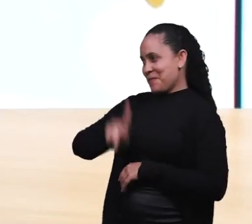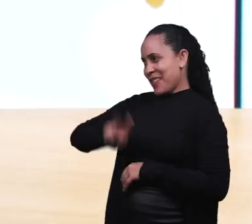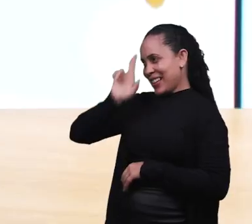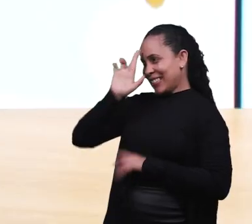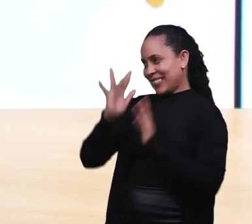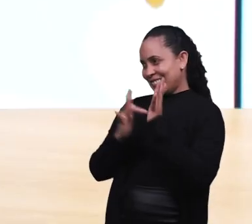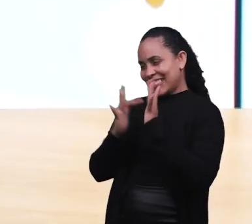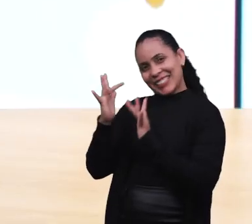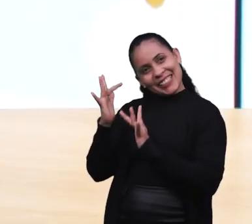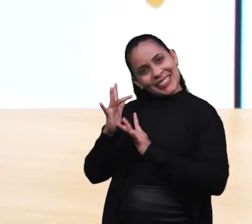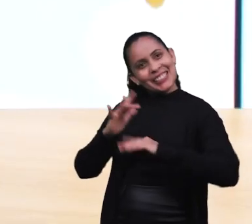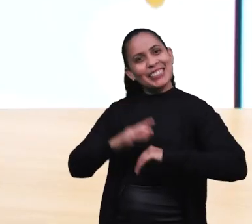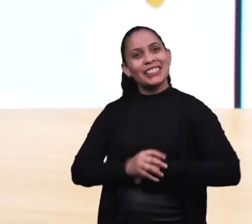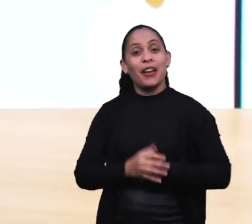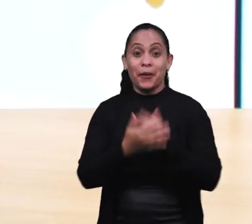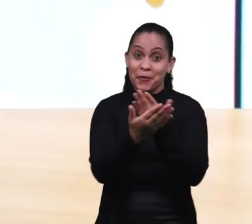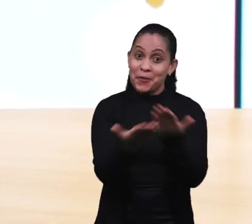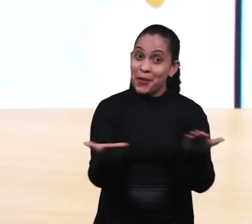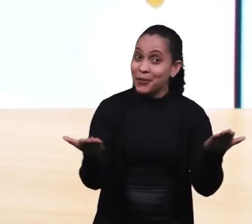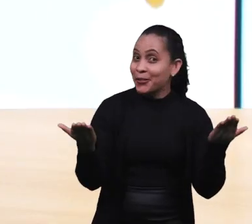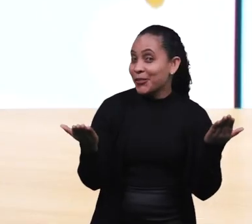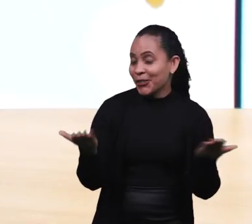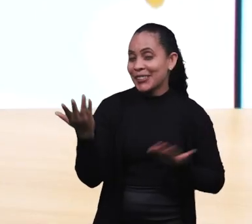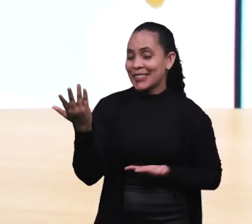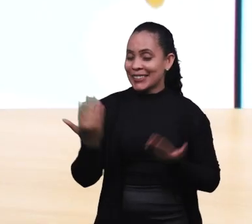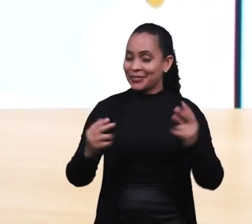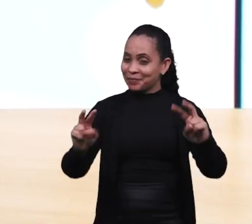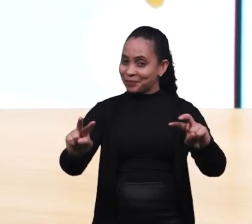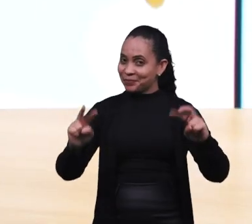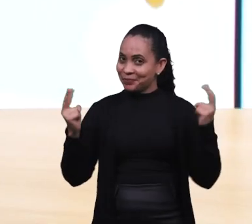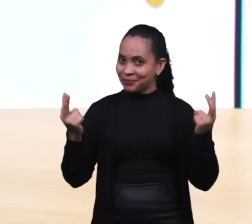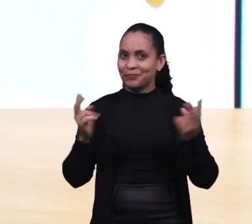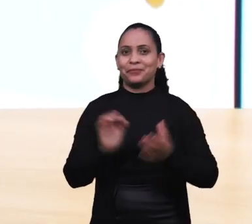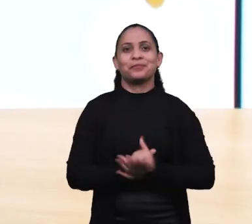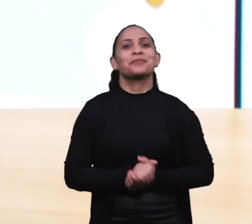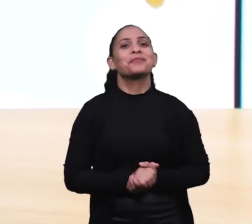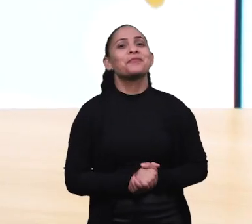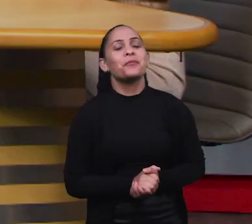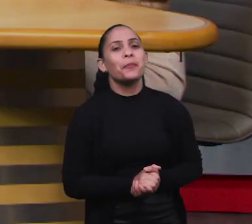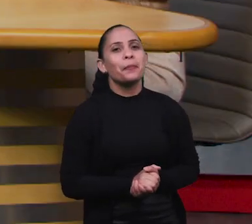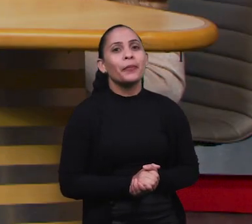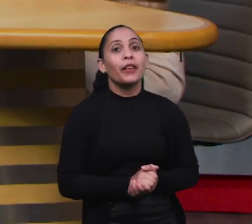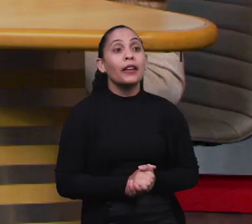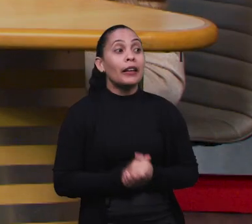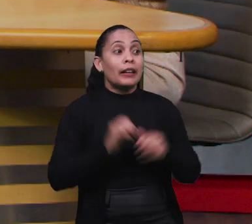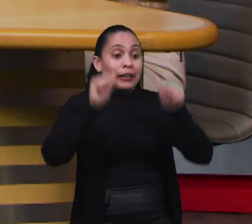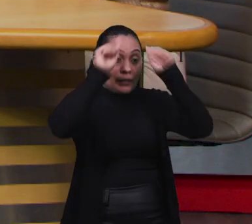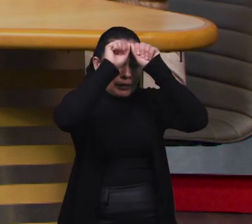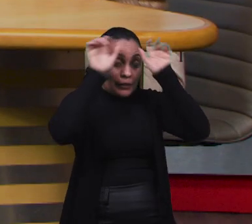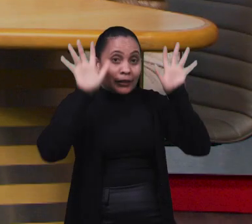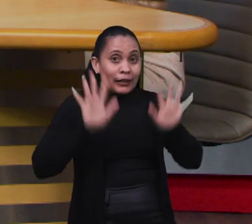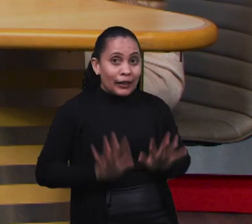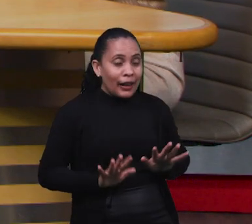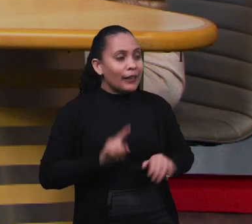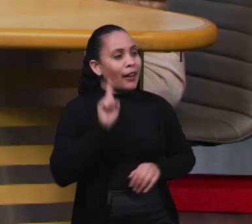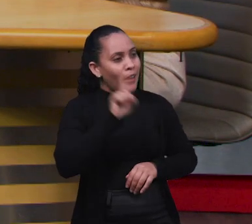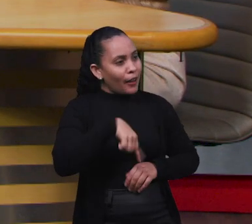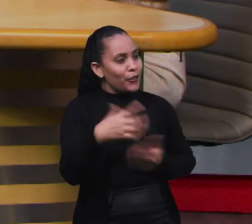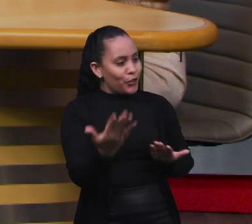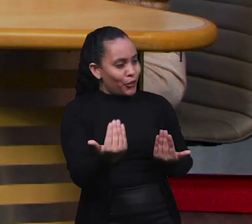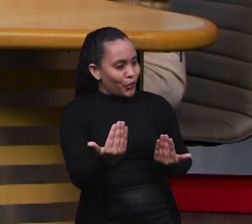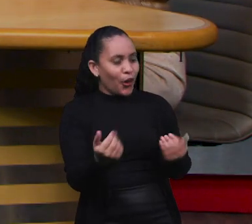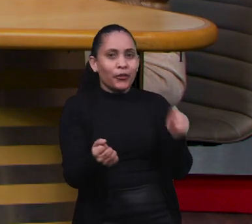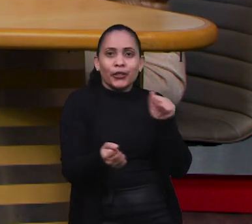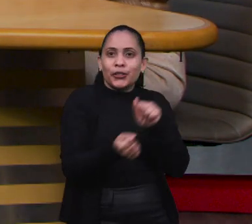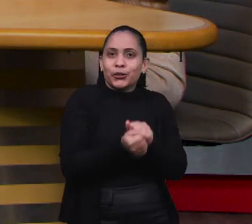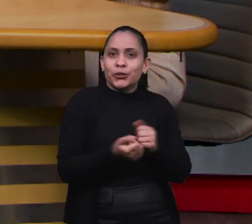Senhor Jesus, Leonice, e a todos os irmãos que nos assistem. Clara está aqui conosco, é uma jovem, não é, Clara,